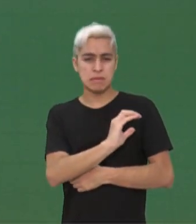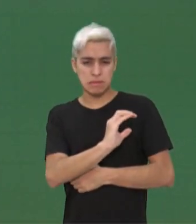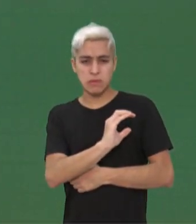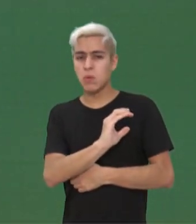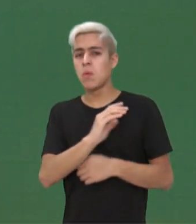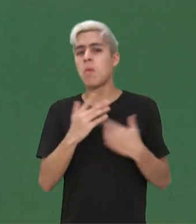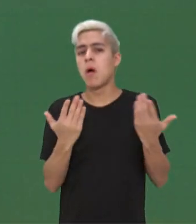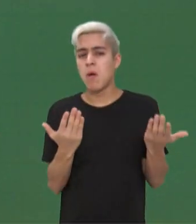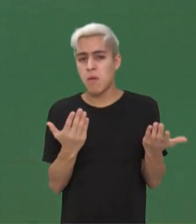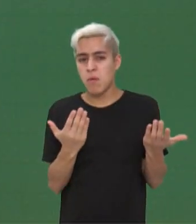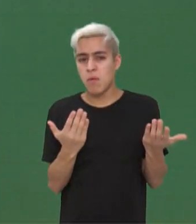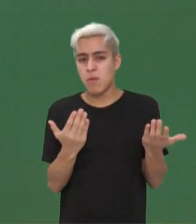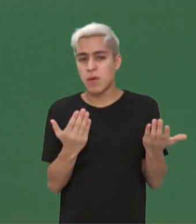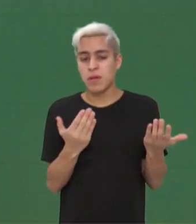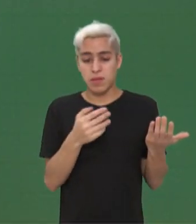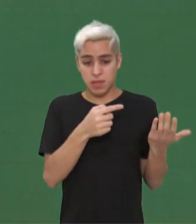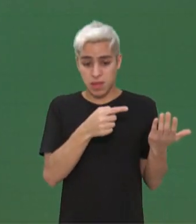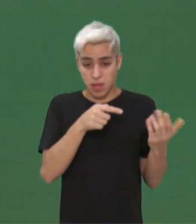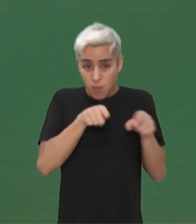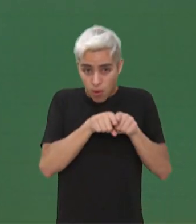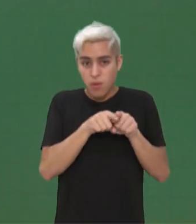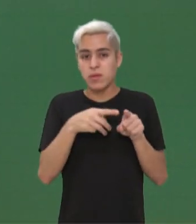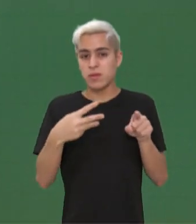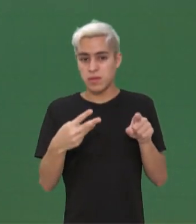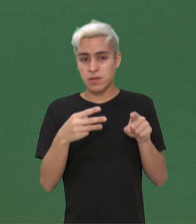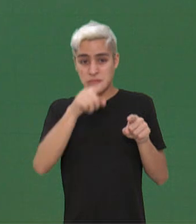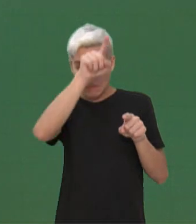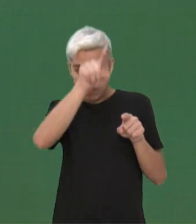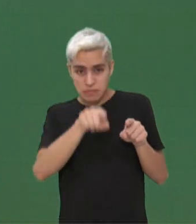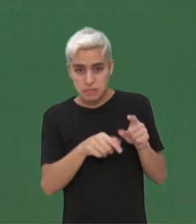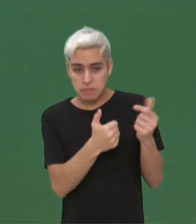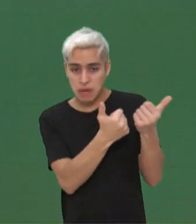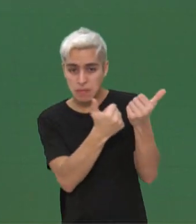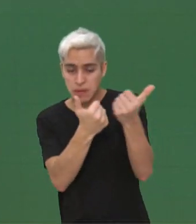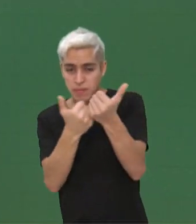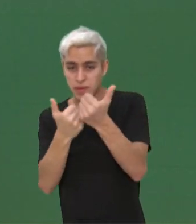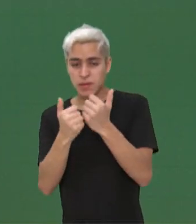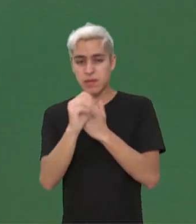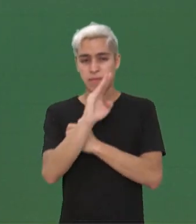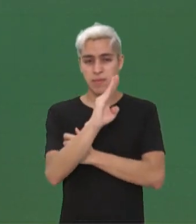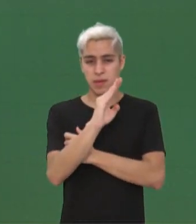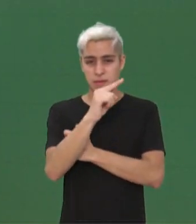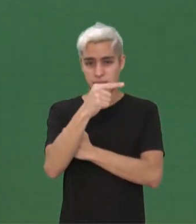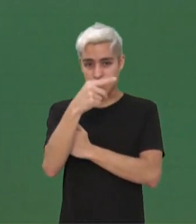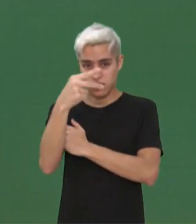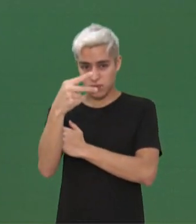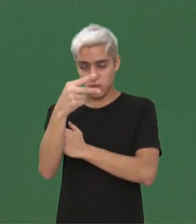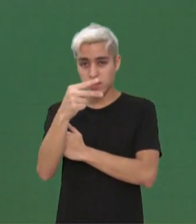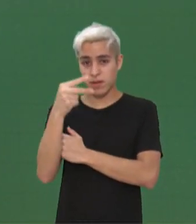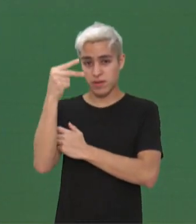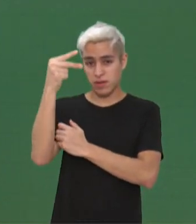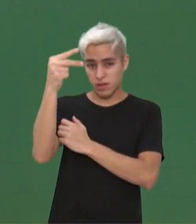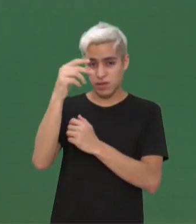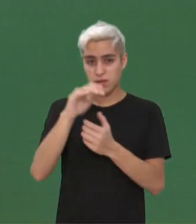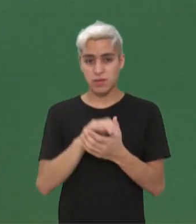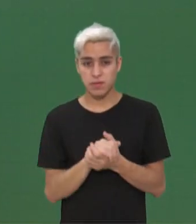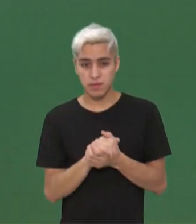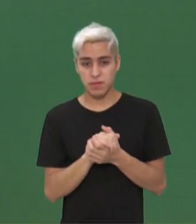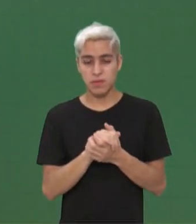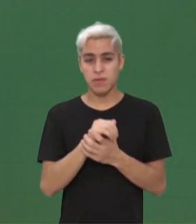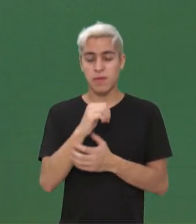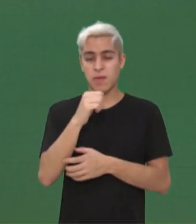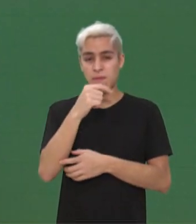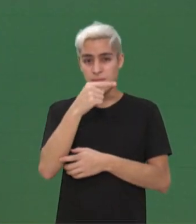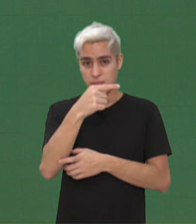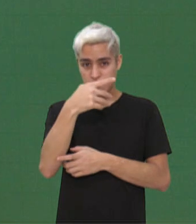C é 3. Então, B, menos 2 ao quadrado, menos